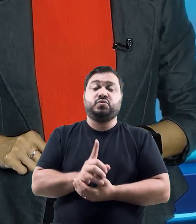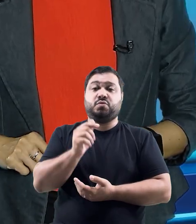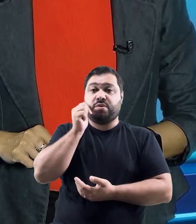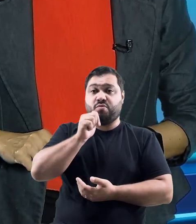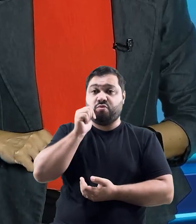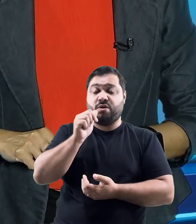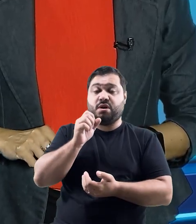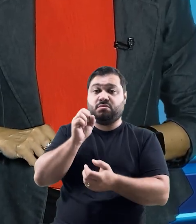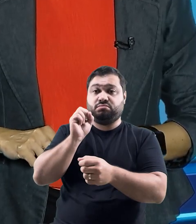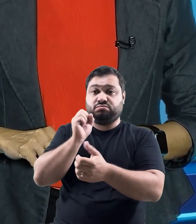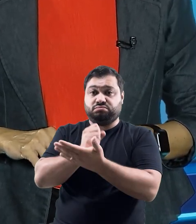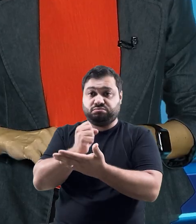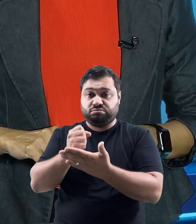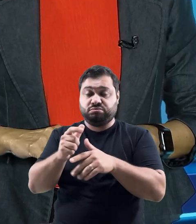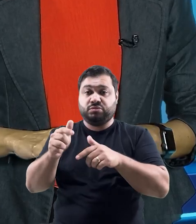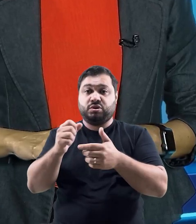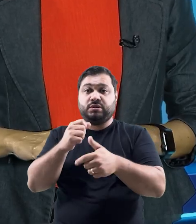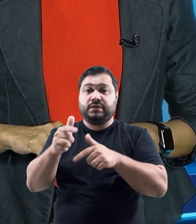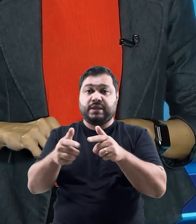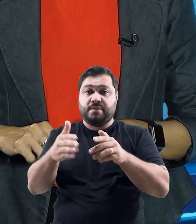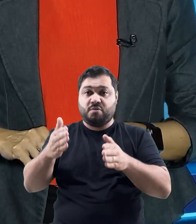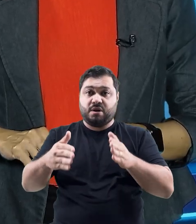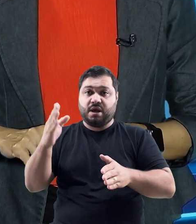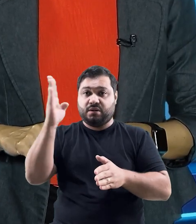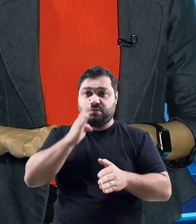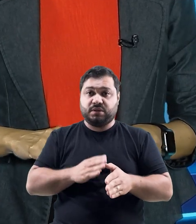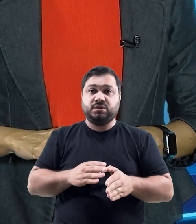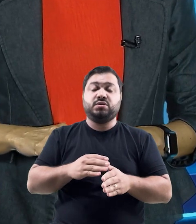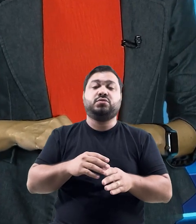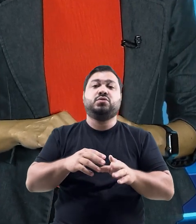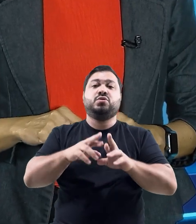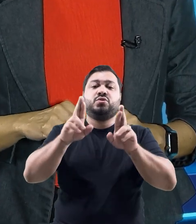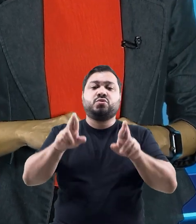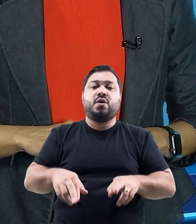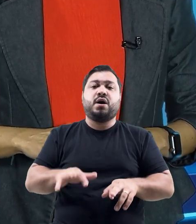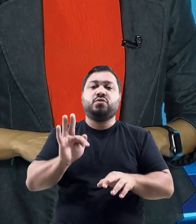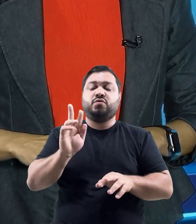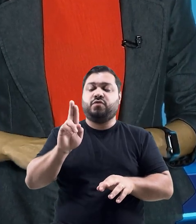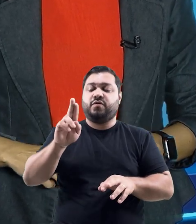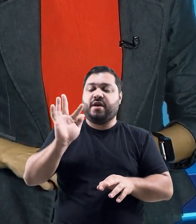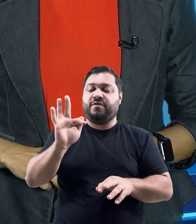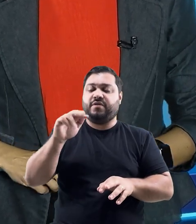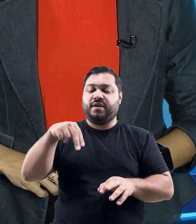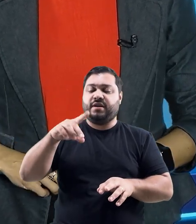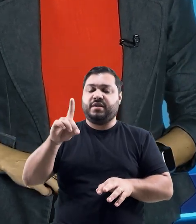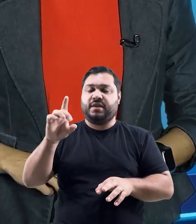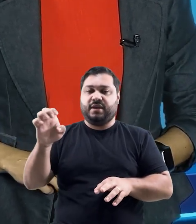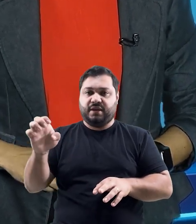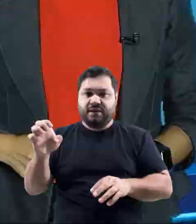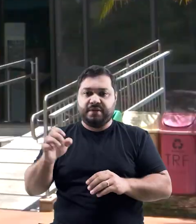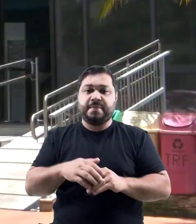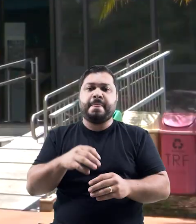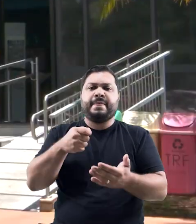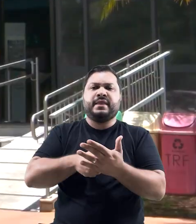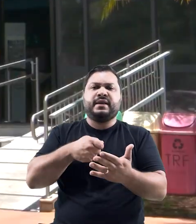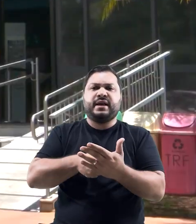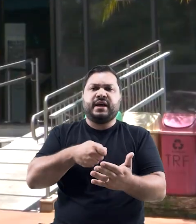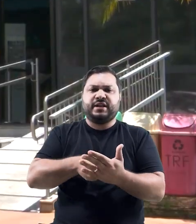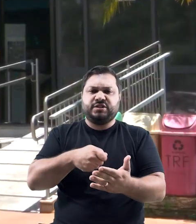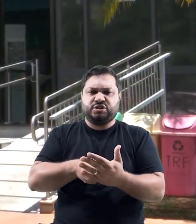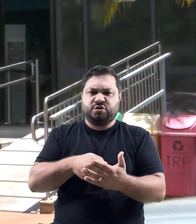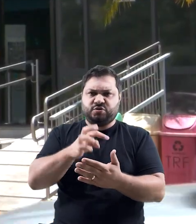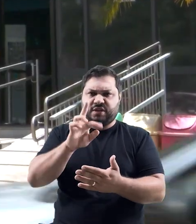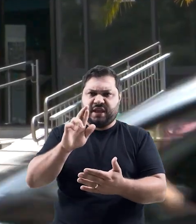Uma mulher admitida como contratada temporária da União nos quadros do Fundo Nacional de Desenvolvimento da Educação garantiu